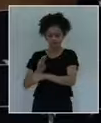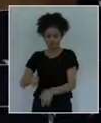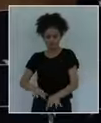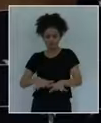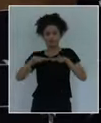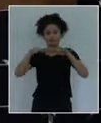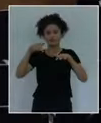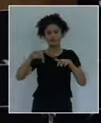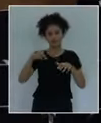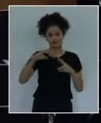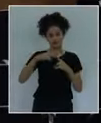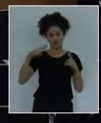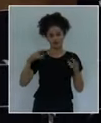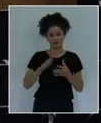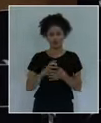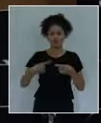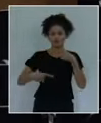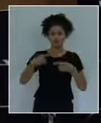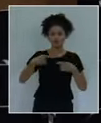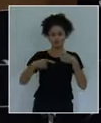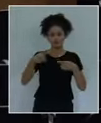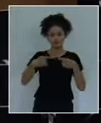Em discussão, manifestados os vereadores Antônio